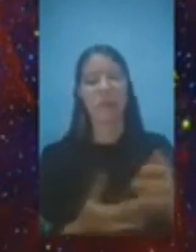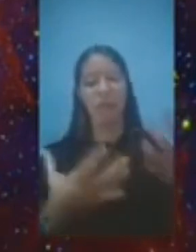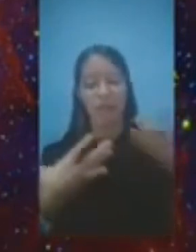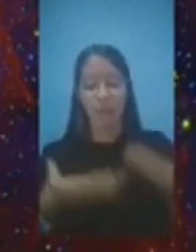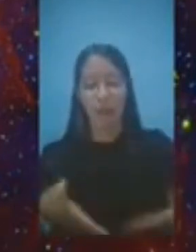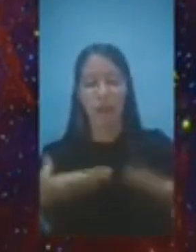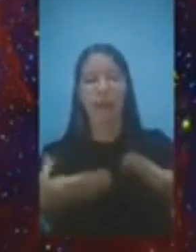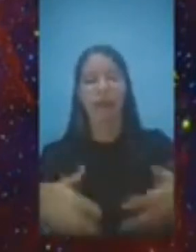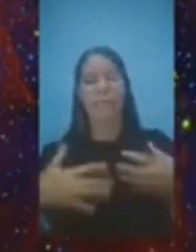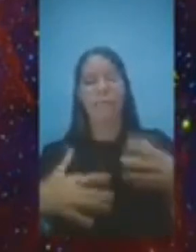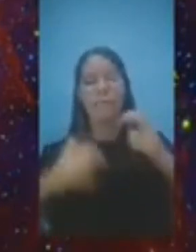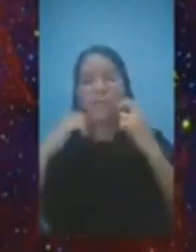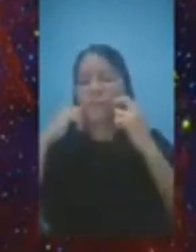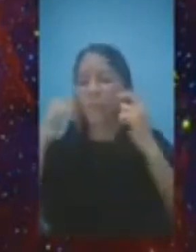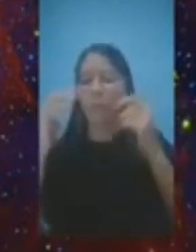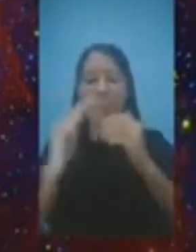comecei a